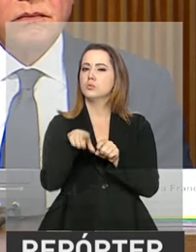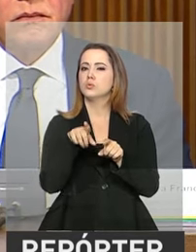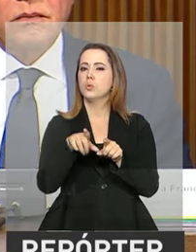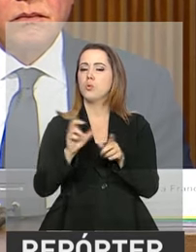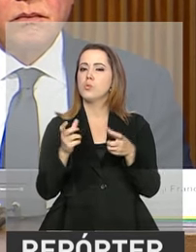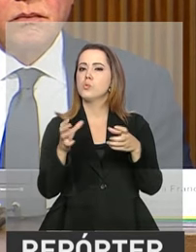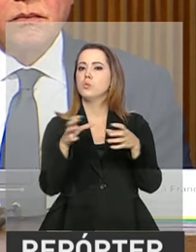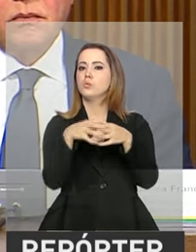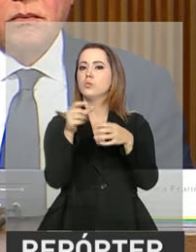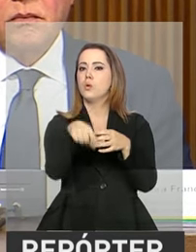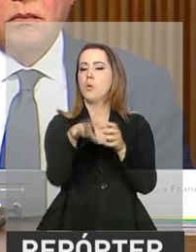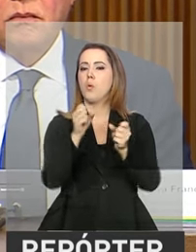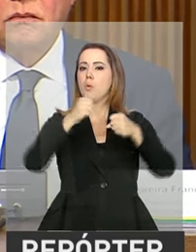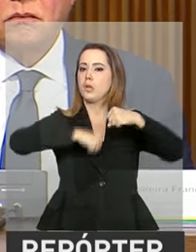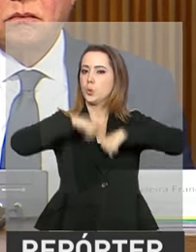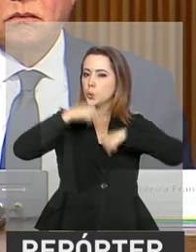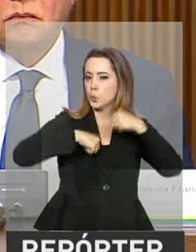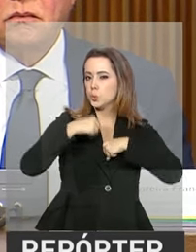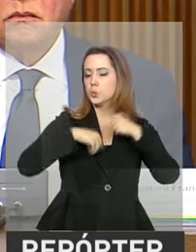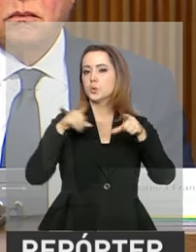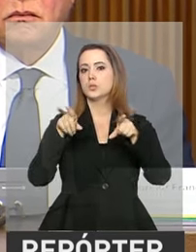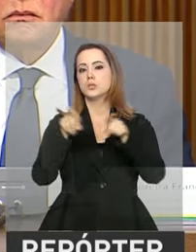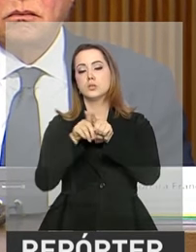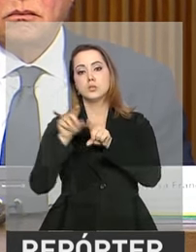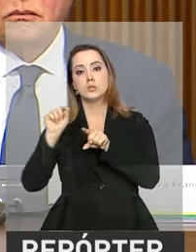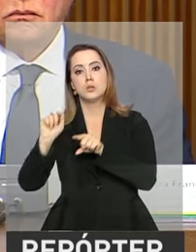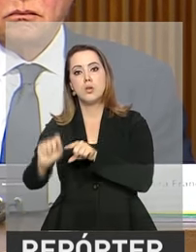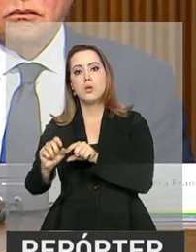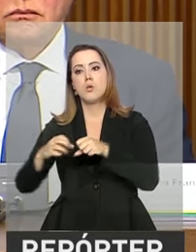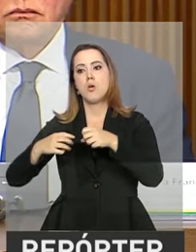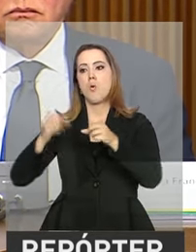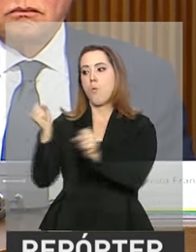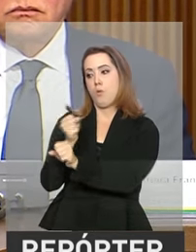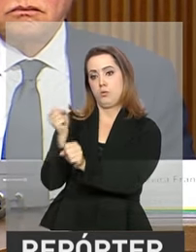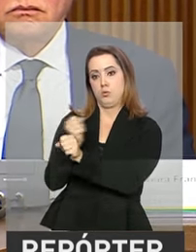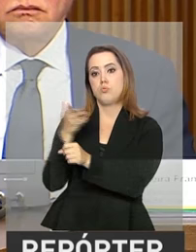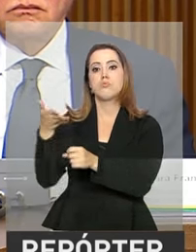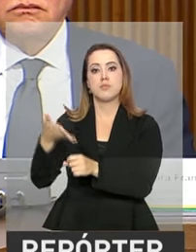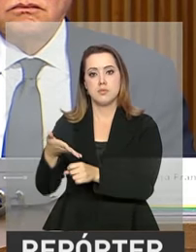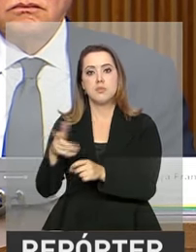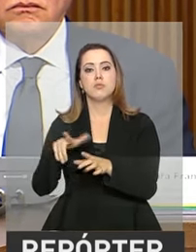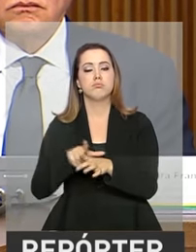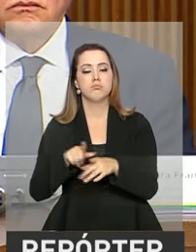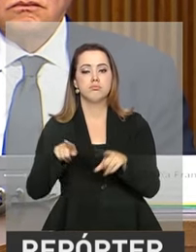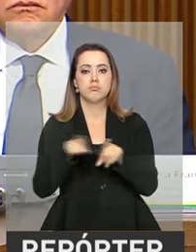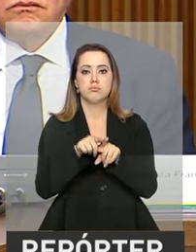na área industrial, na área da construção,